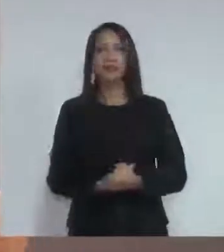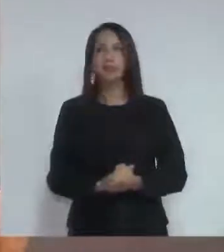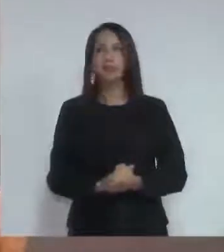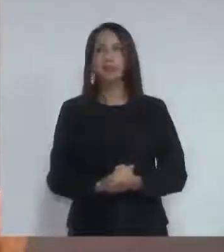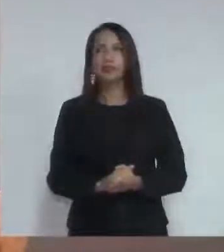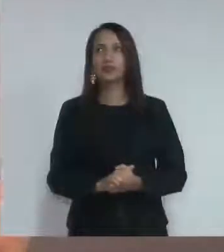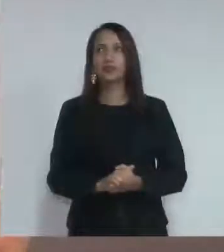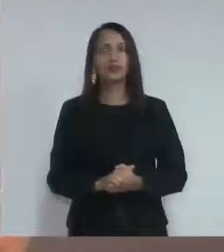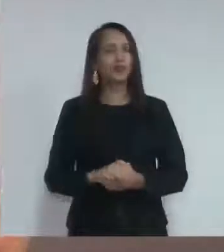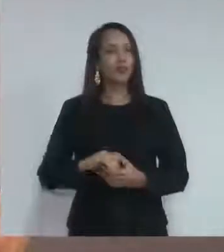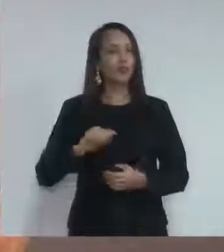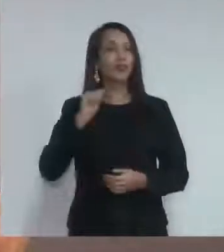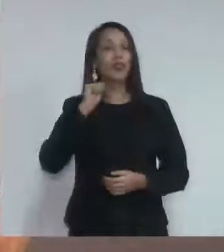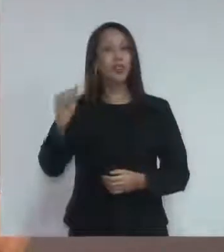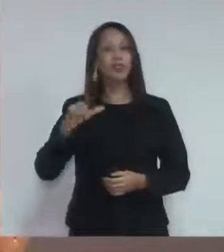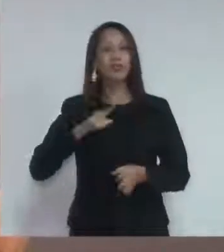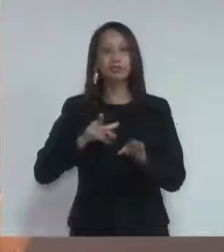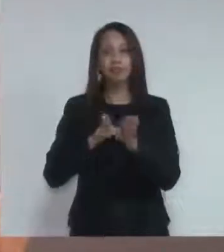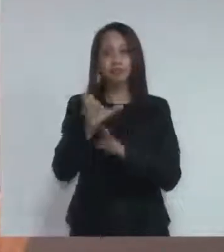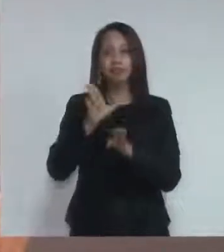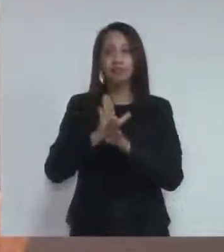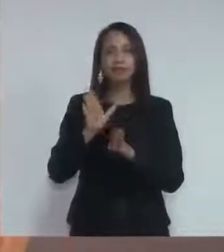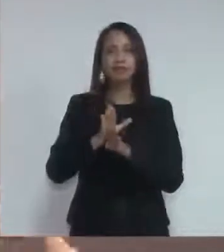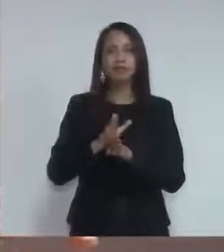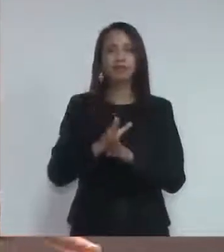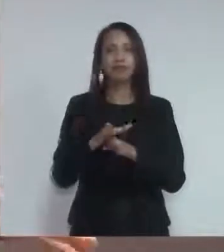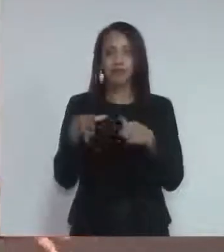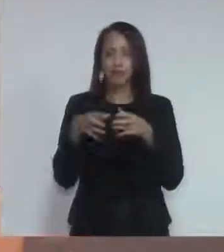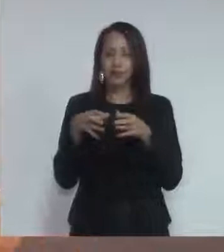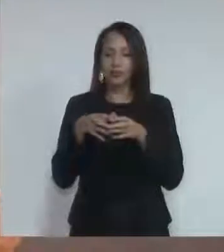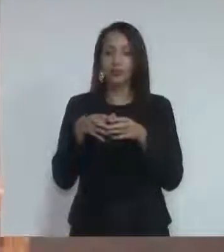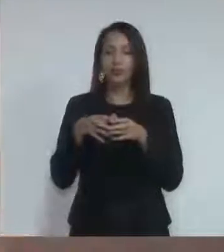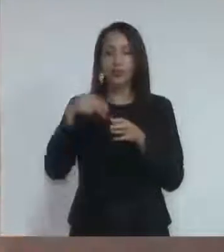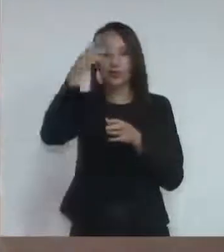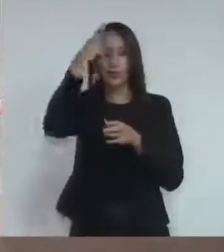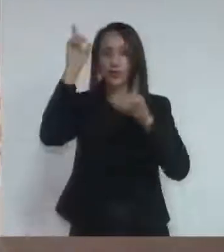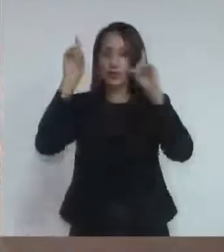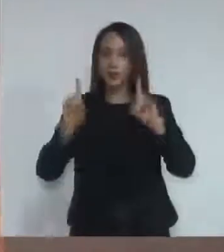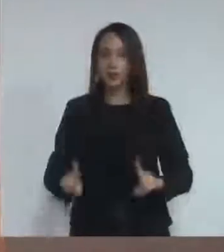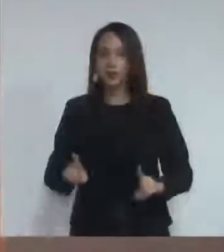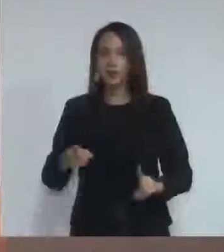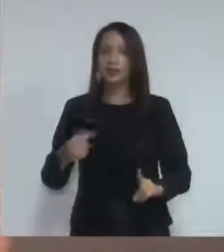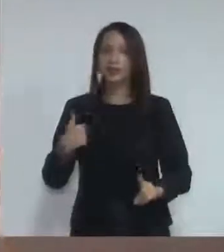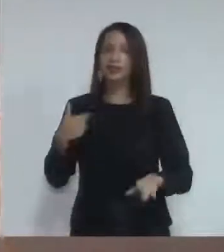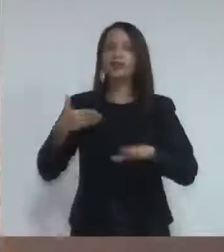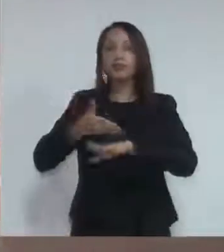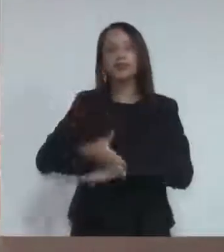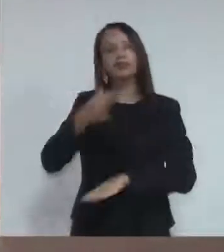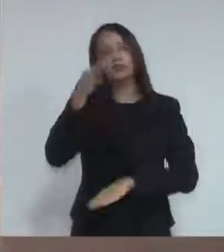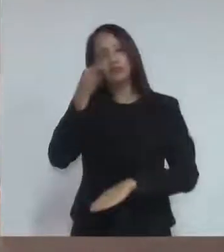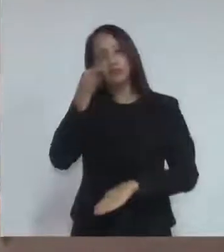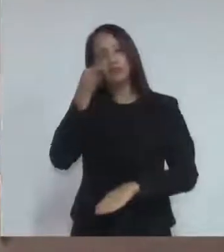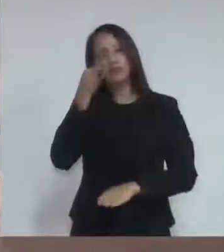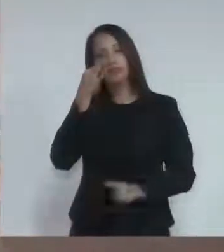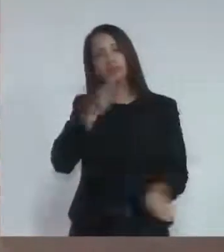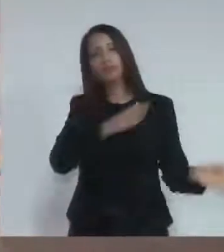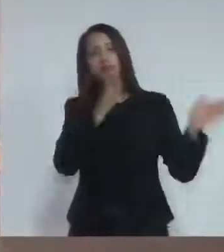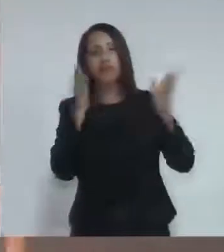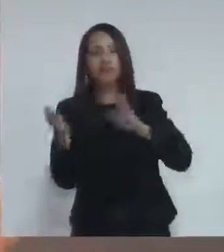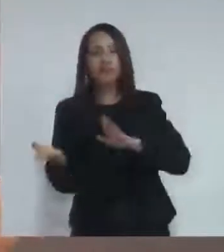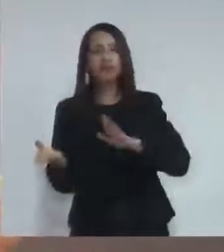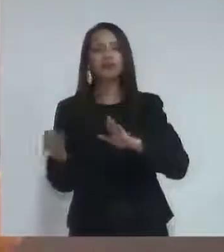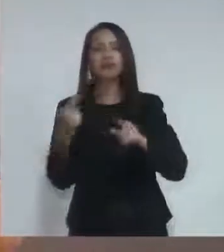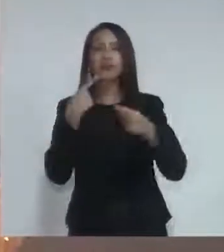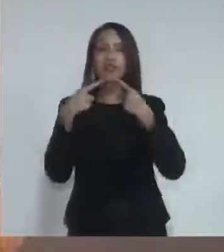ele realizou uma reunião extraordinária. Eu estive presente nessa reunião como ouvinte, não é? E eu acompanhei